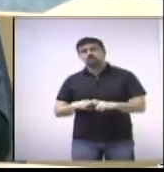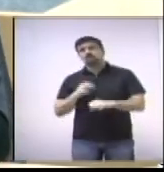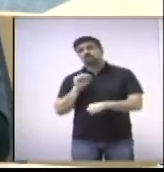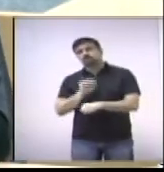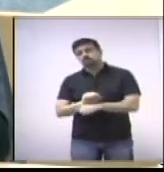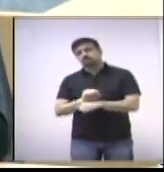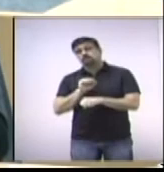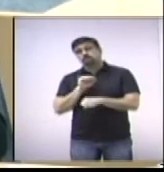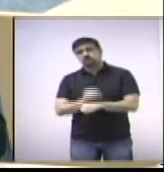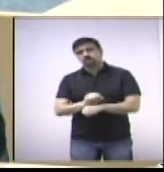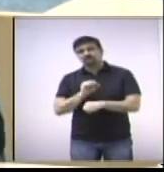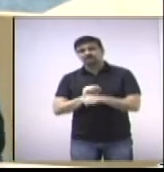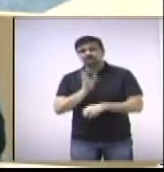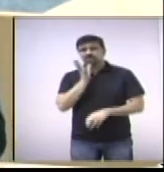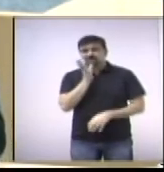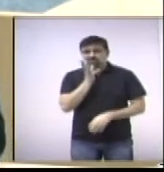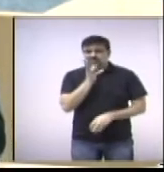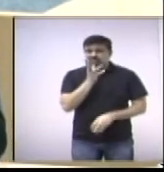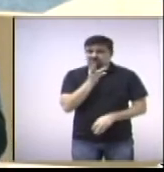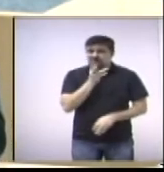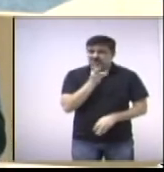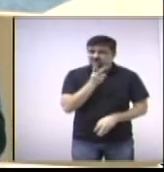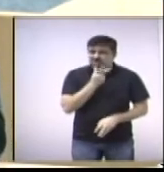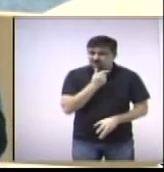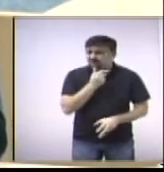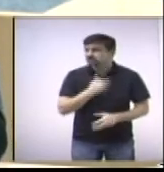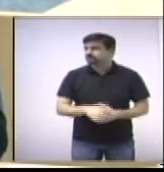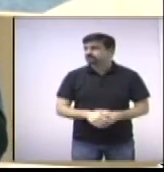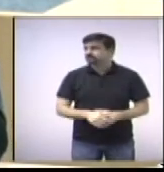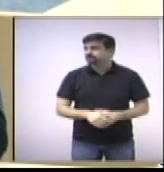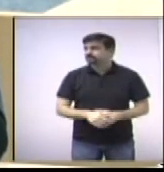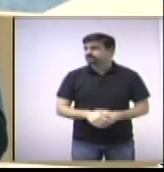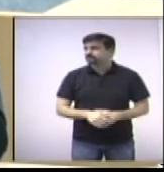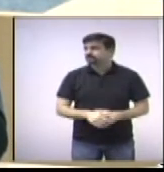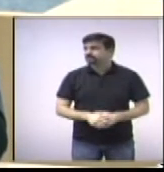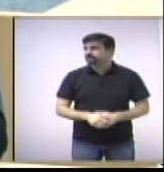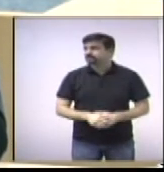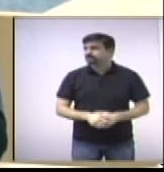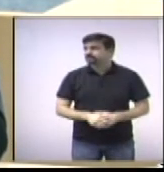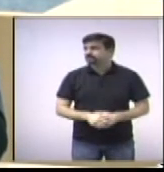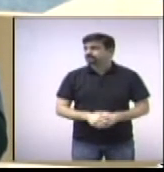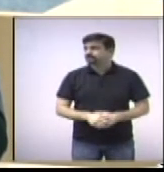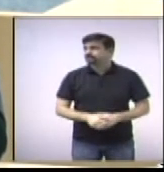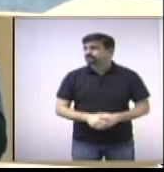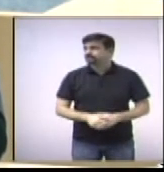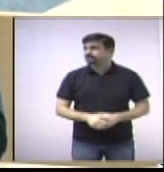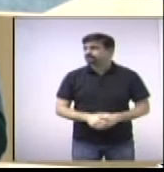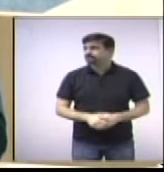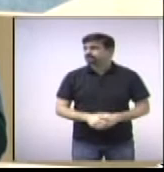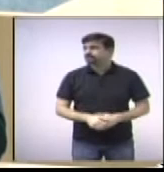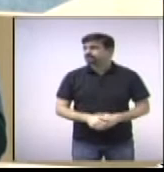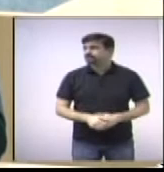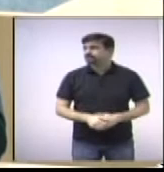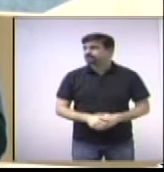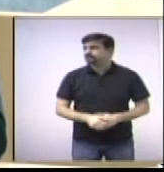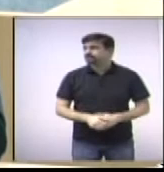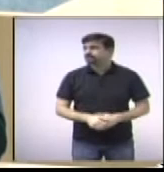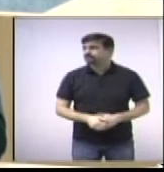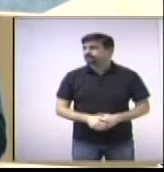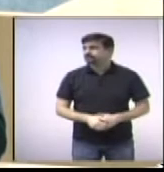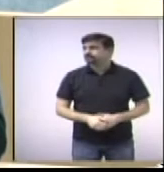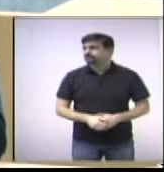o atendimento, muito embora fosse de emergência, por conta da gente não ter aqui no município um